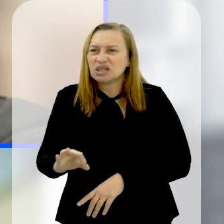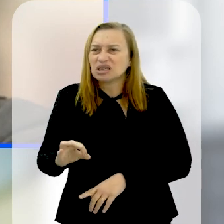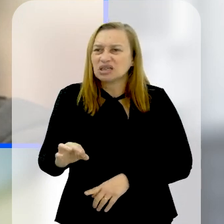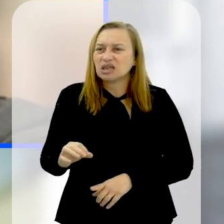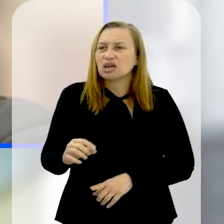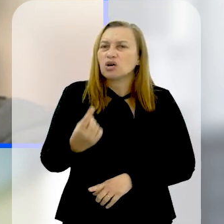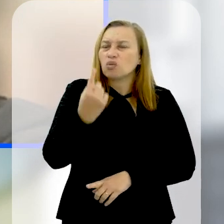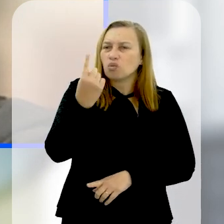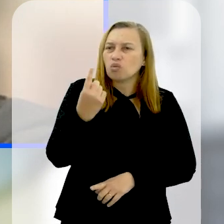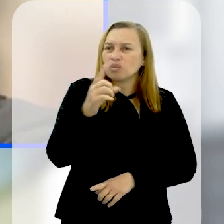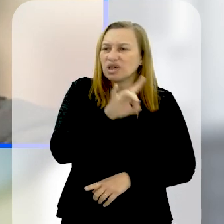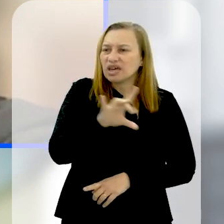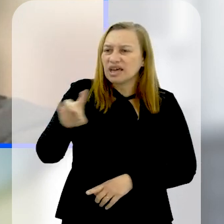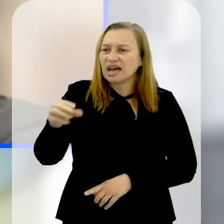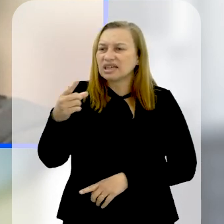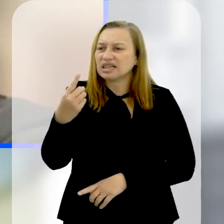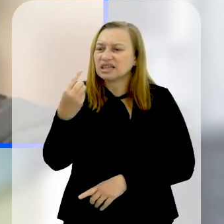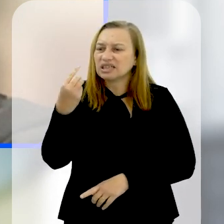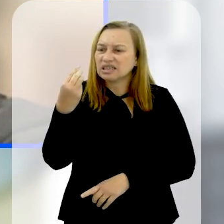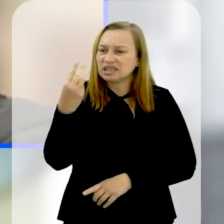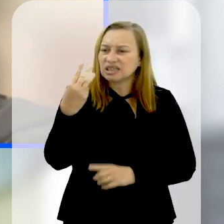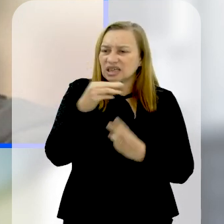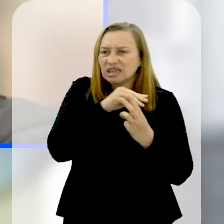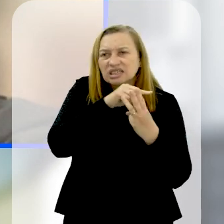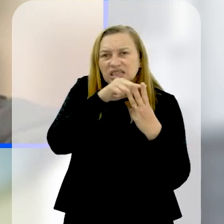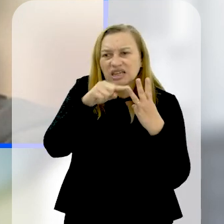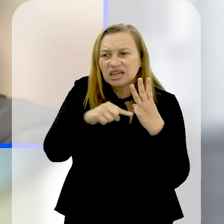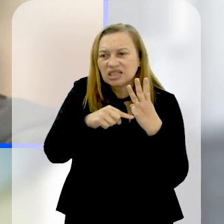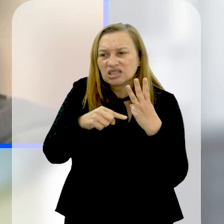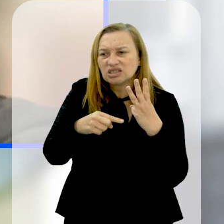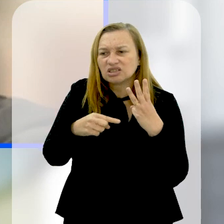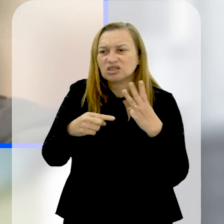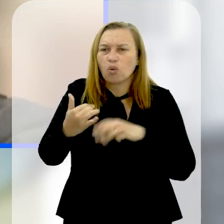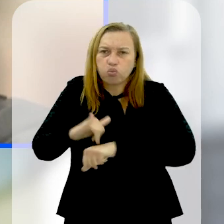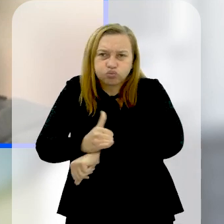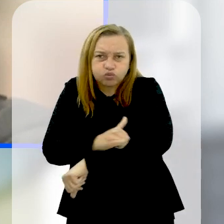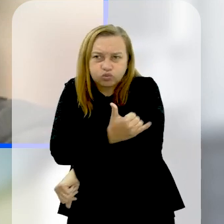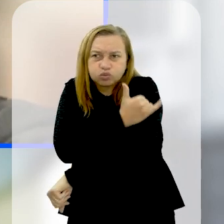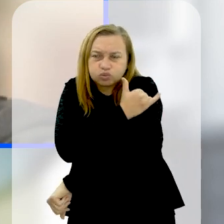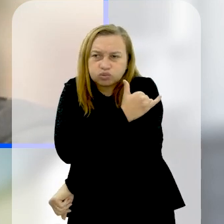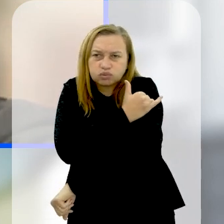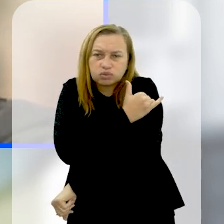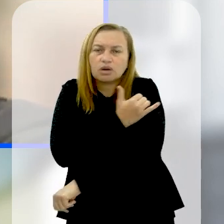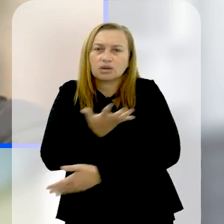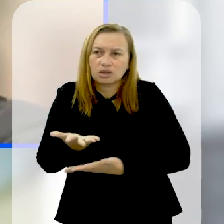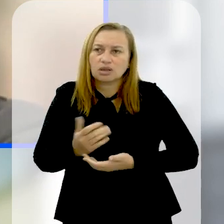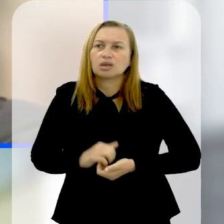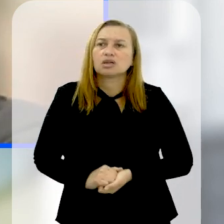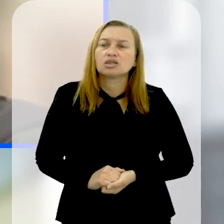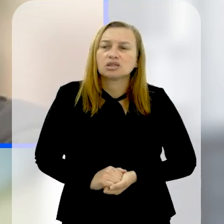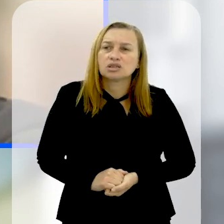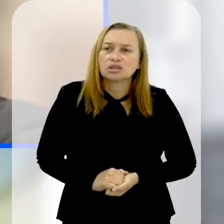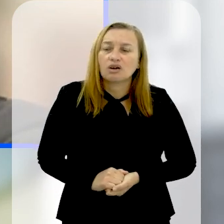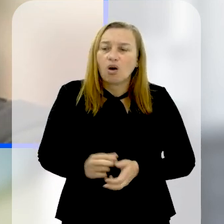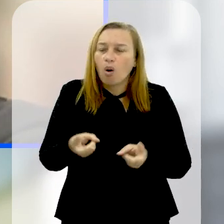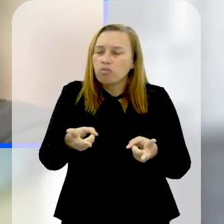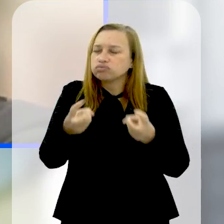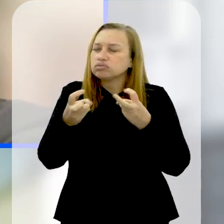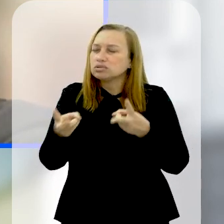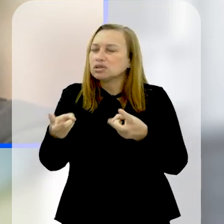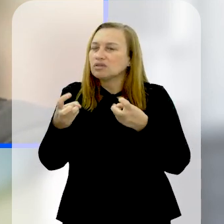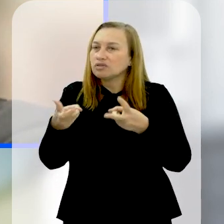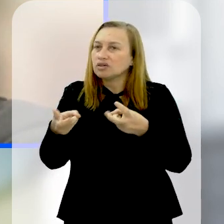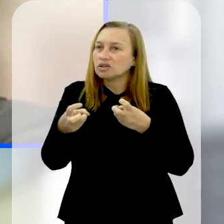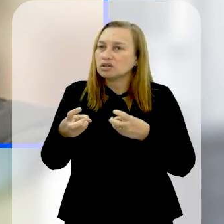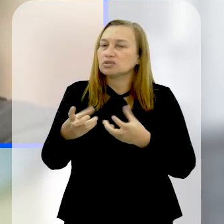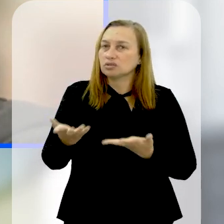seja, 1/3, um em cada 3 adolescentes estão com excesso de peso no Brasil. E essa tendência de aumento, né? A gente vai